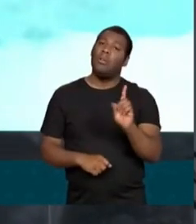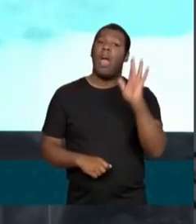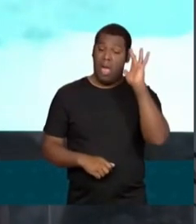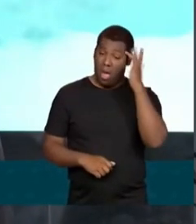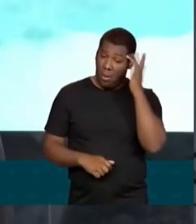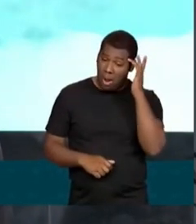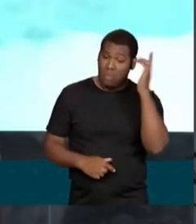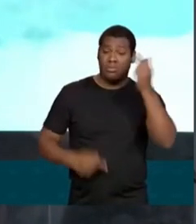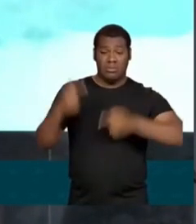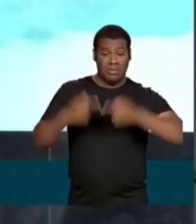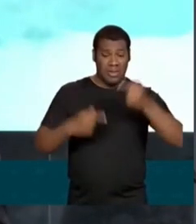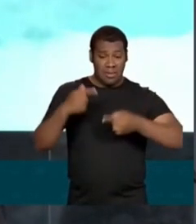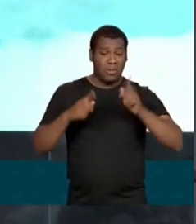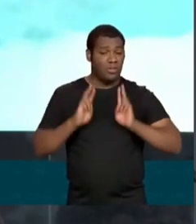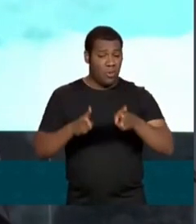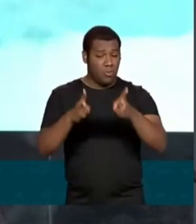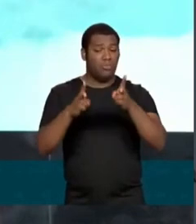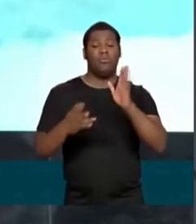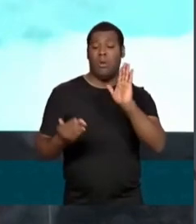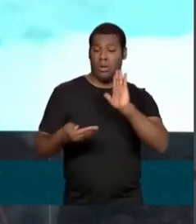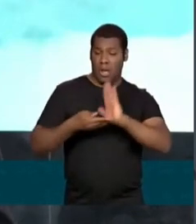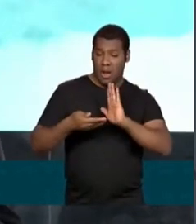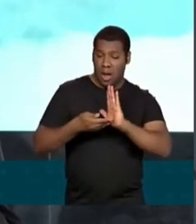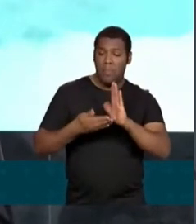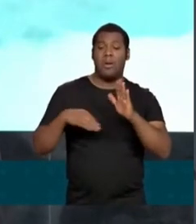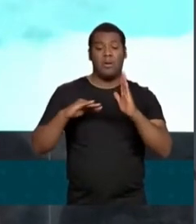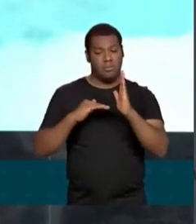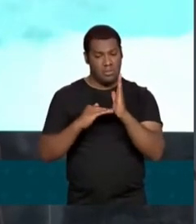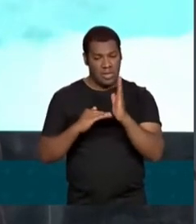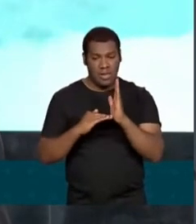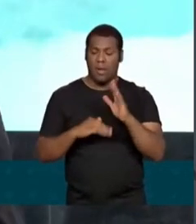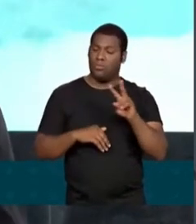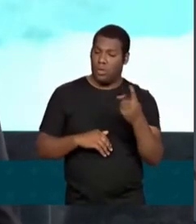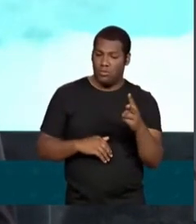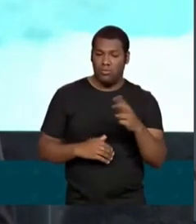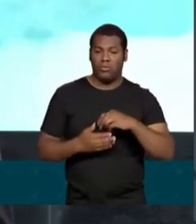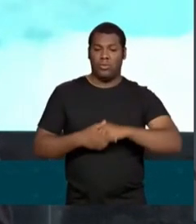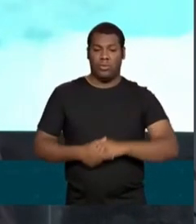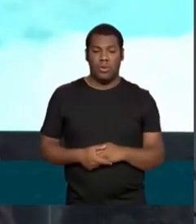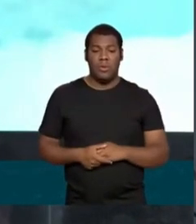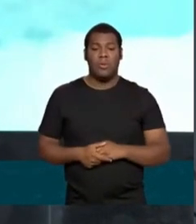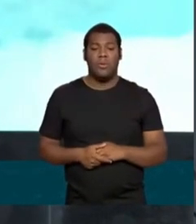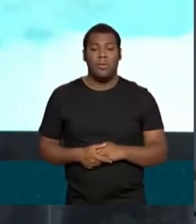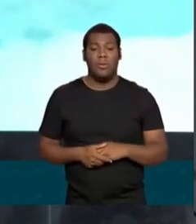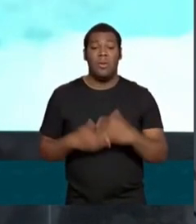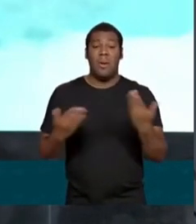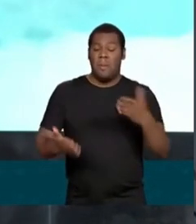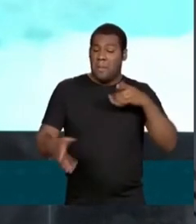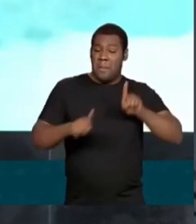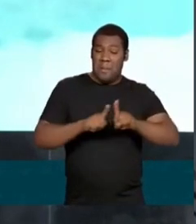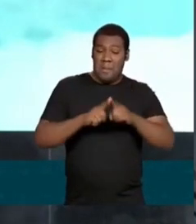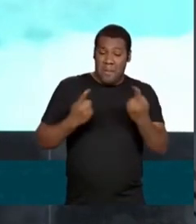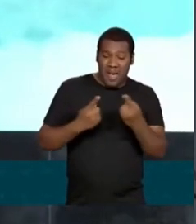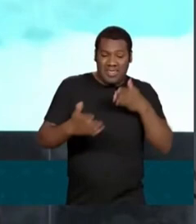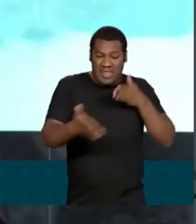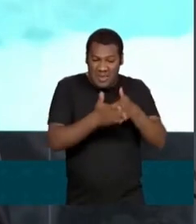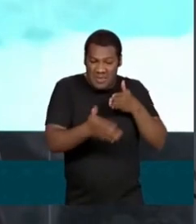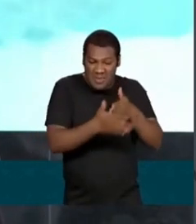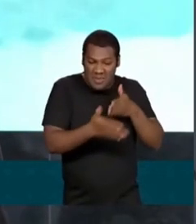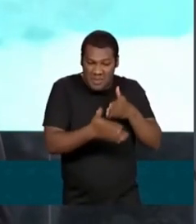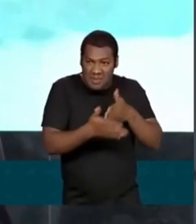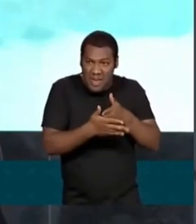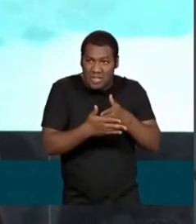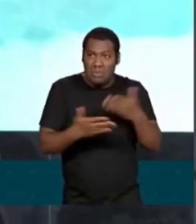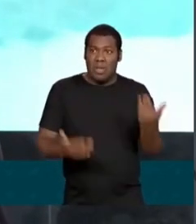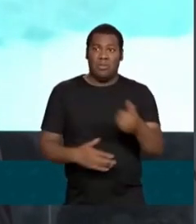entre câmara e sem nada agora nada disso aquilo que nós construímos gera um obstáculo para aprovação